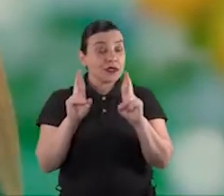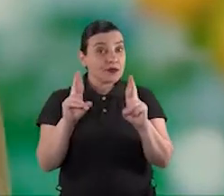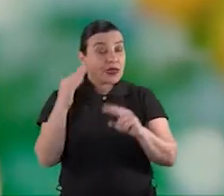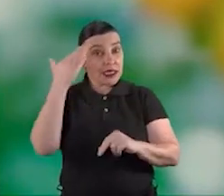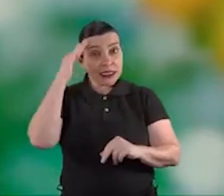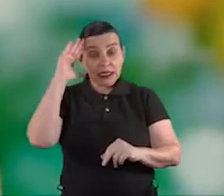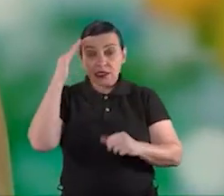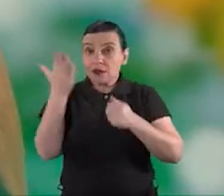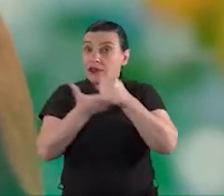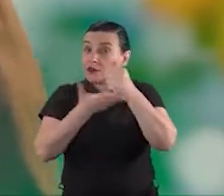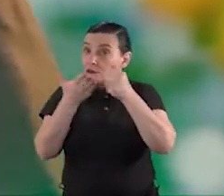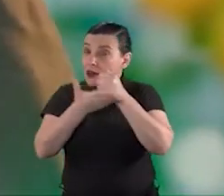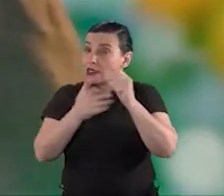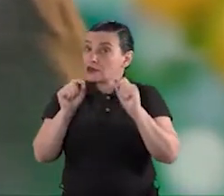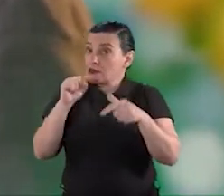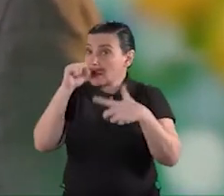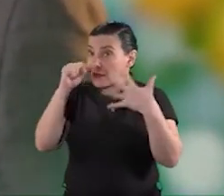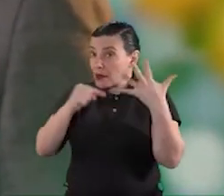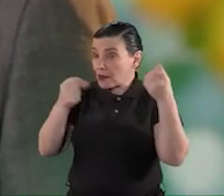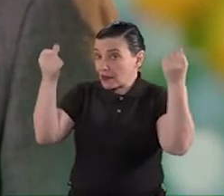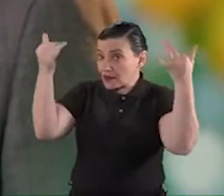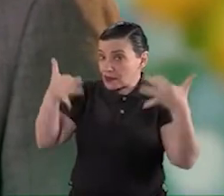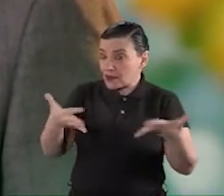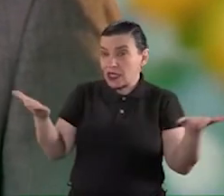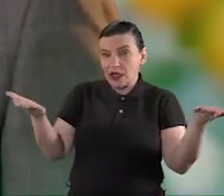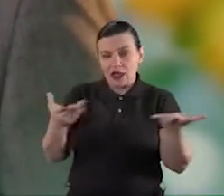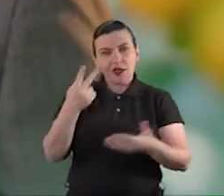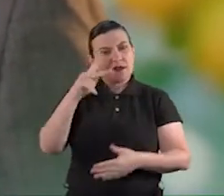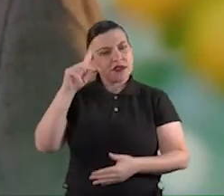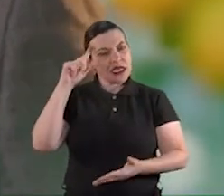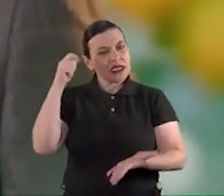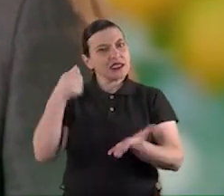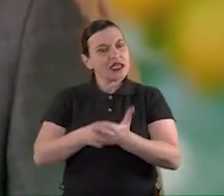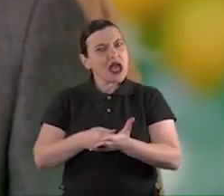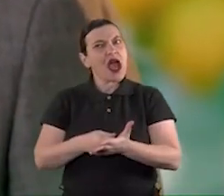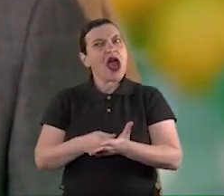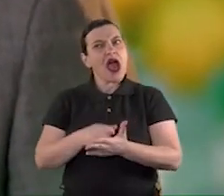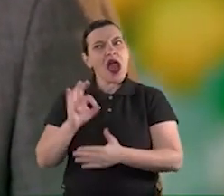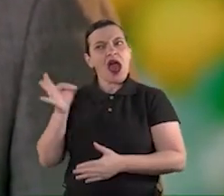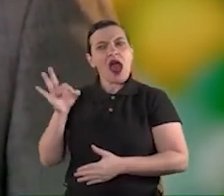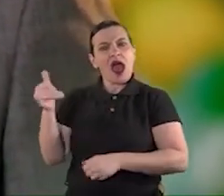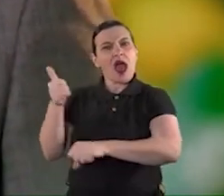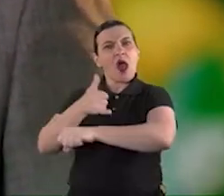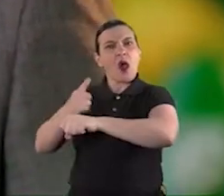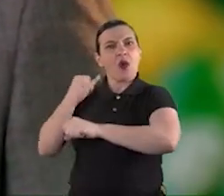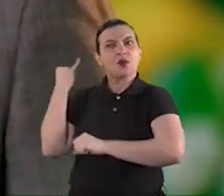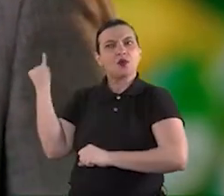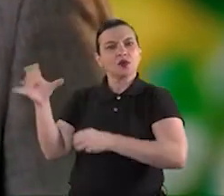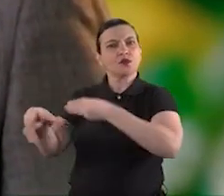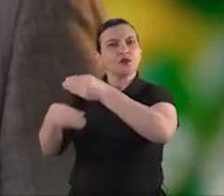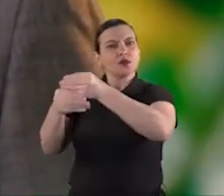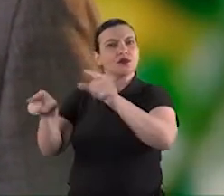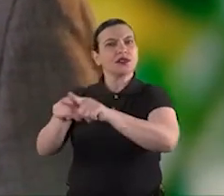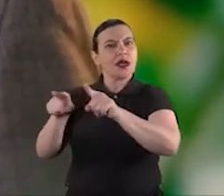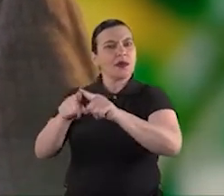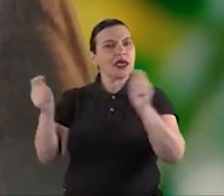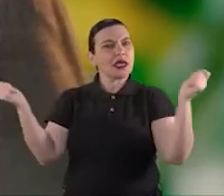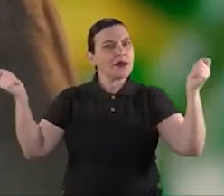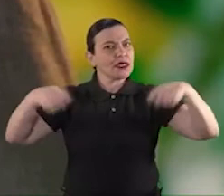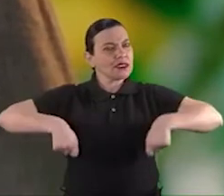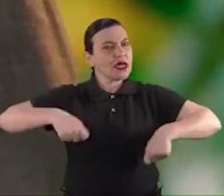meio de um entendimento básico de alguns dos princípios que vou explicar você descubra os adicionais de óleos essenciais e talvez sua